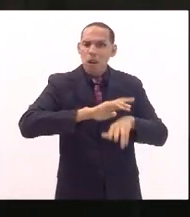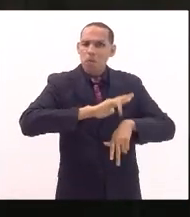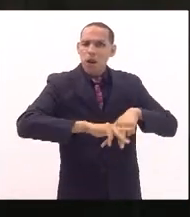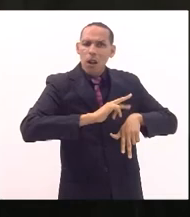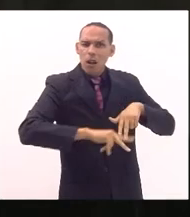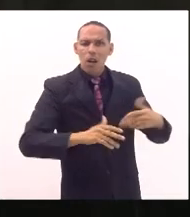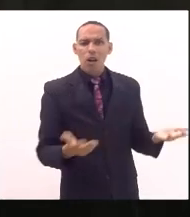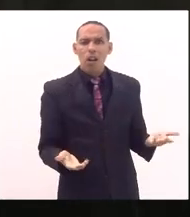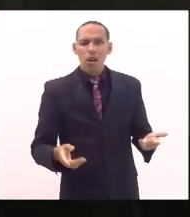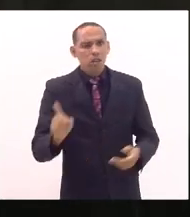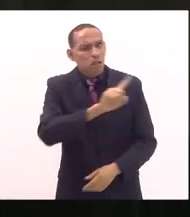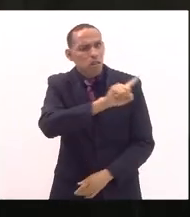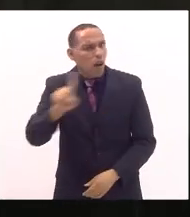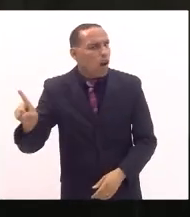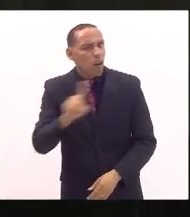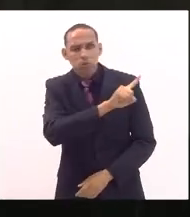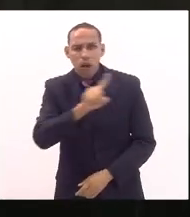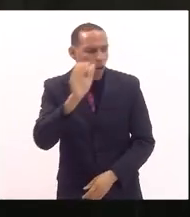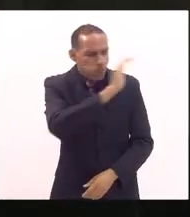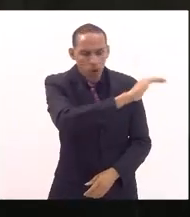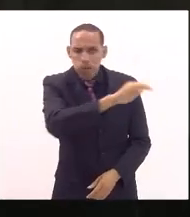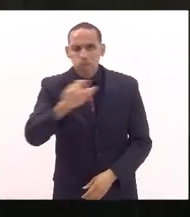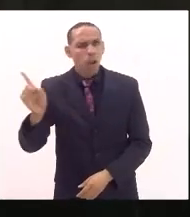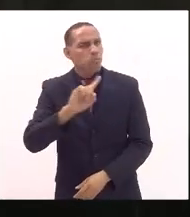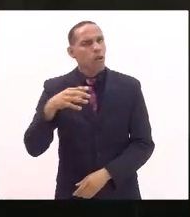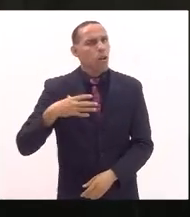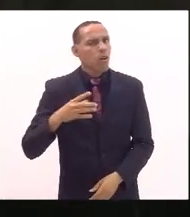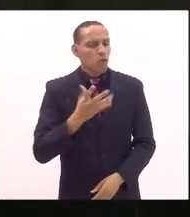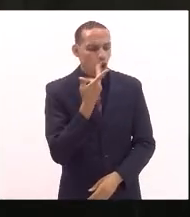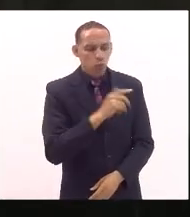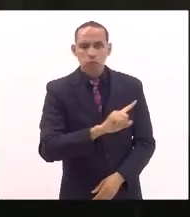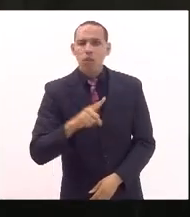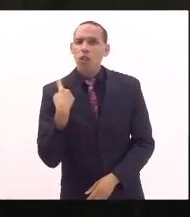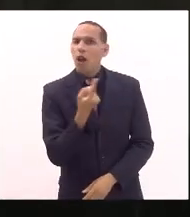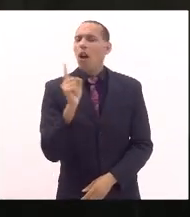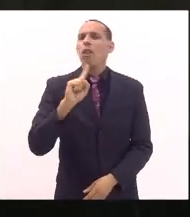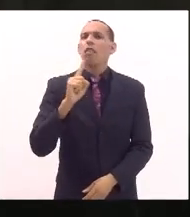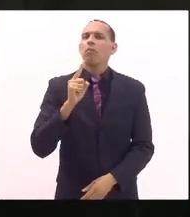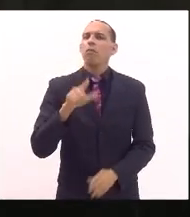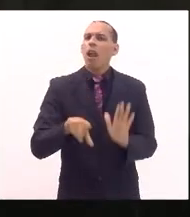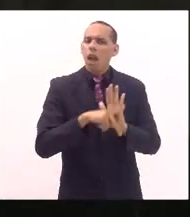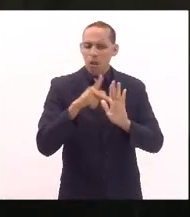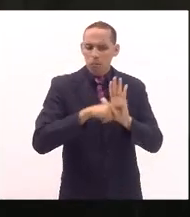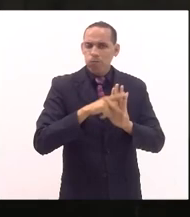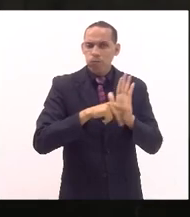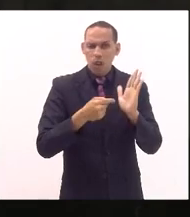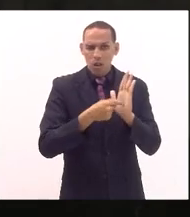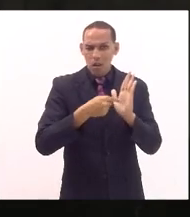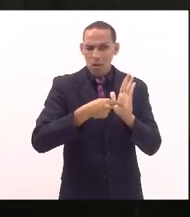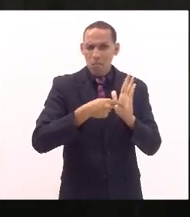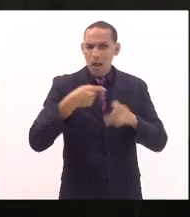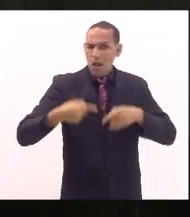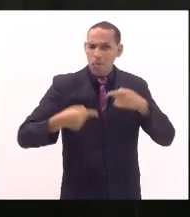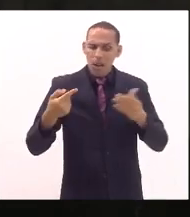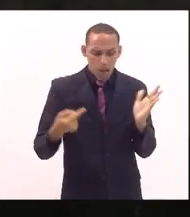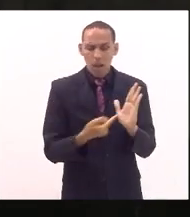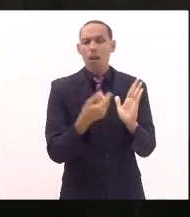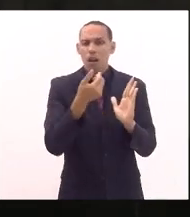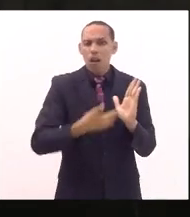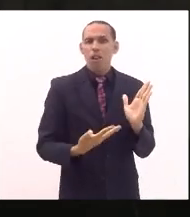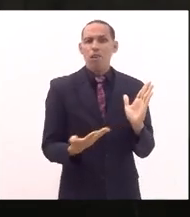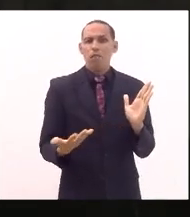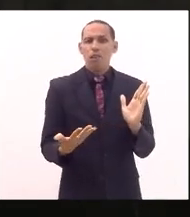gênero não imporão isso as nossas crianças e o projeto de lei que é que se debate se trata